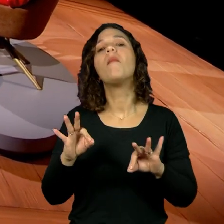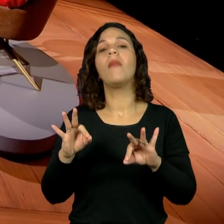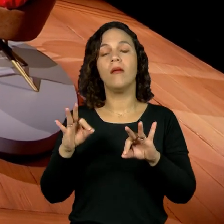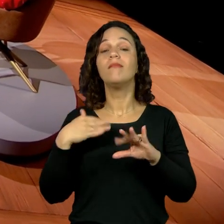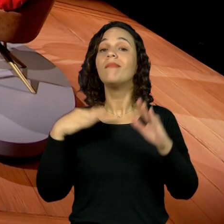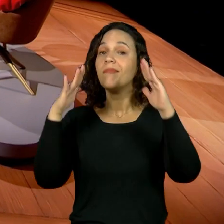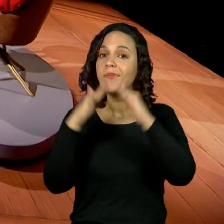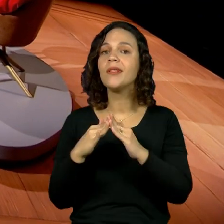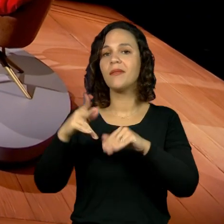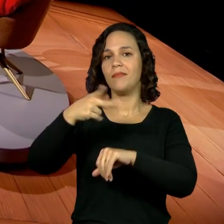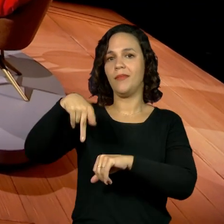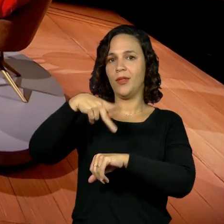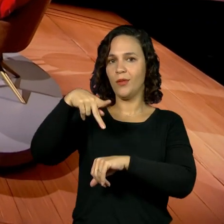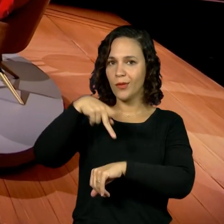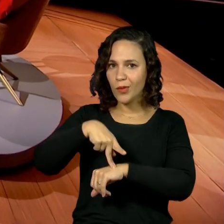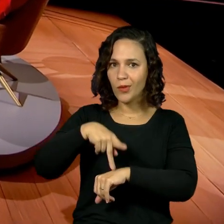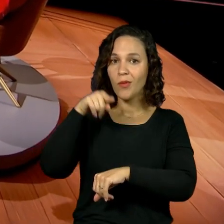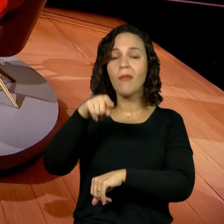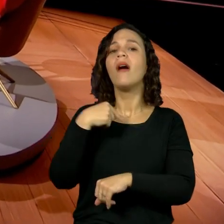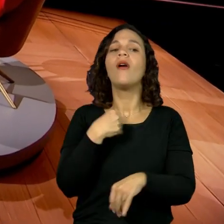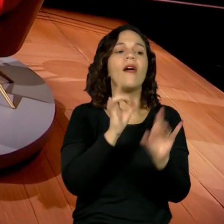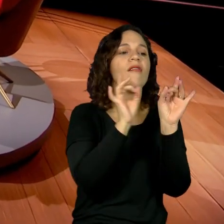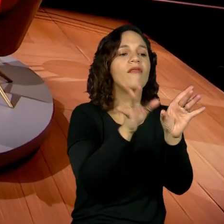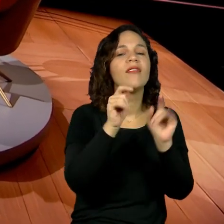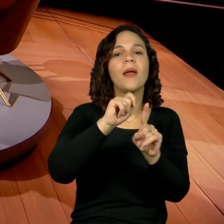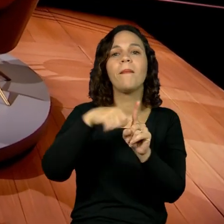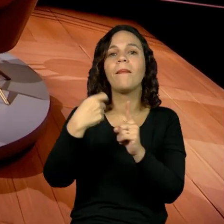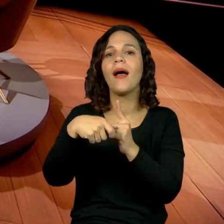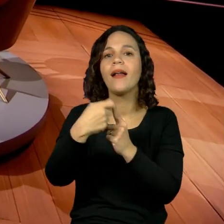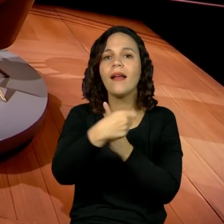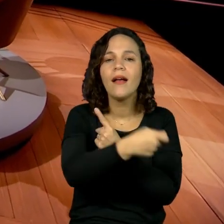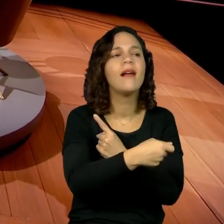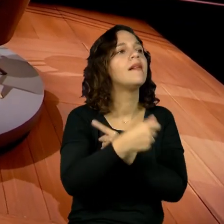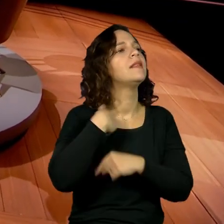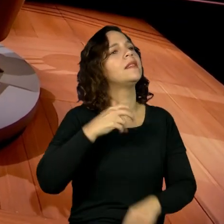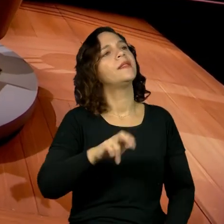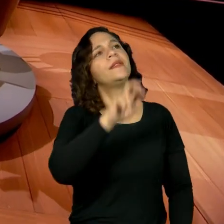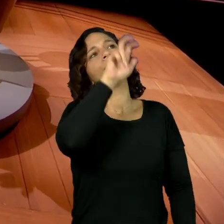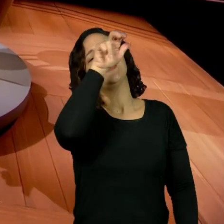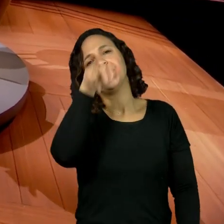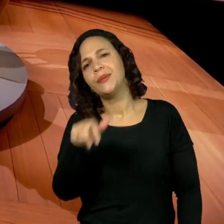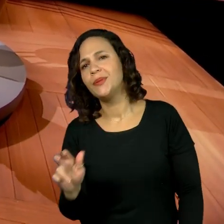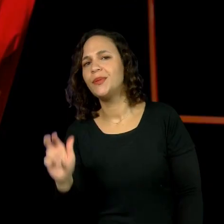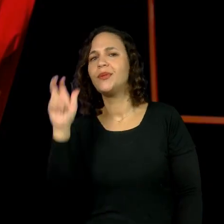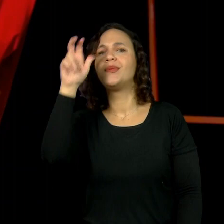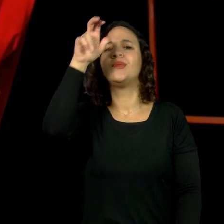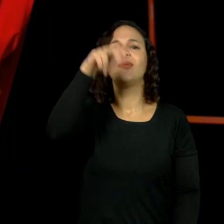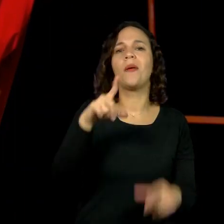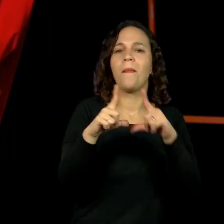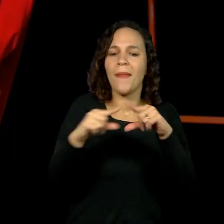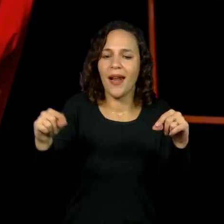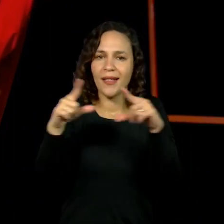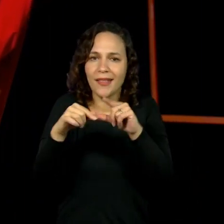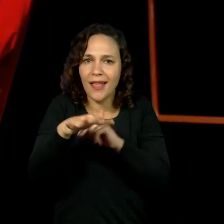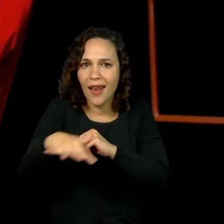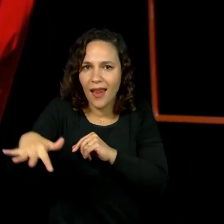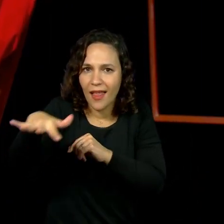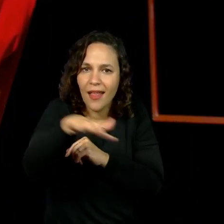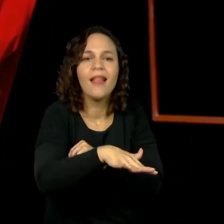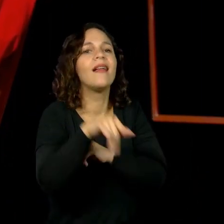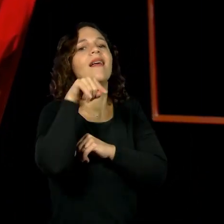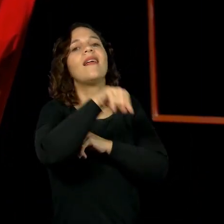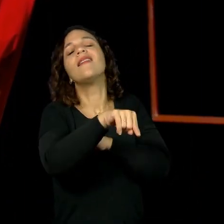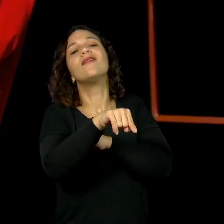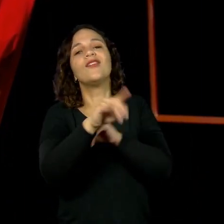Pirituba, a partir de Pirituba, vendedor de bananas lá pelos bairros, subindo e descendo os morros todos pela Brasilândia, vendendo banana,